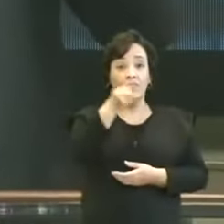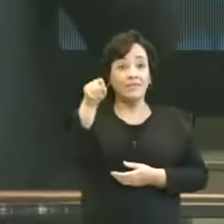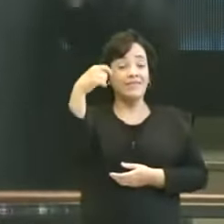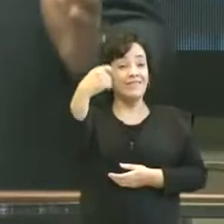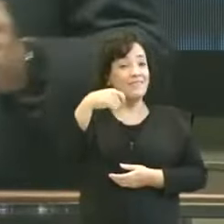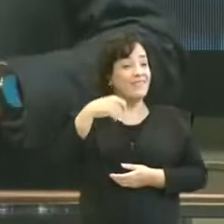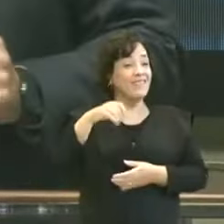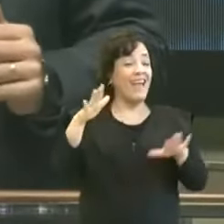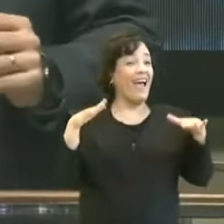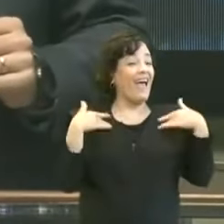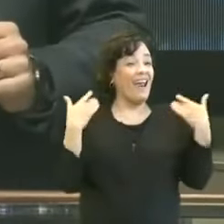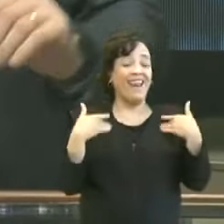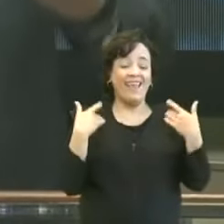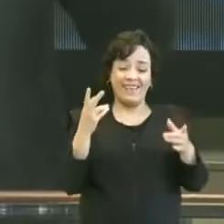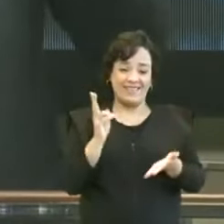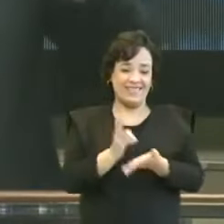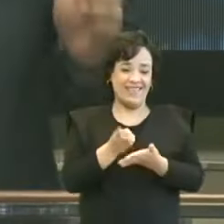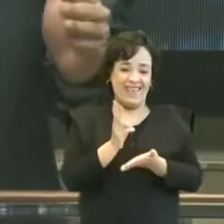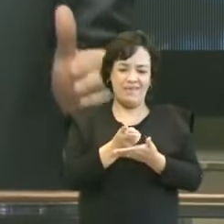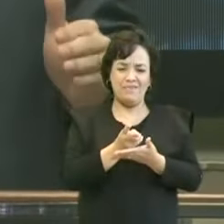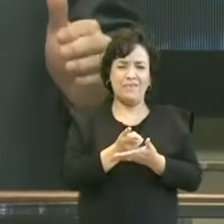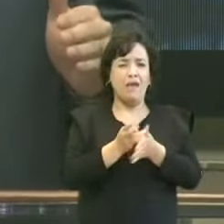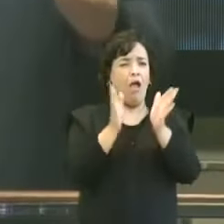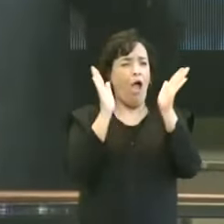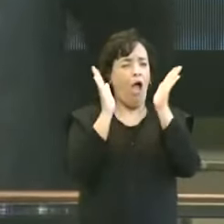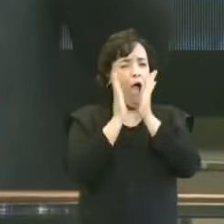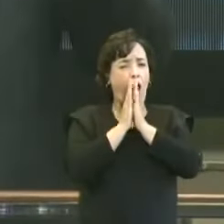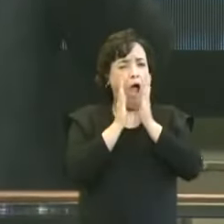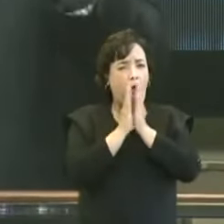alegrem-se sempre, orem